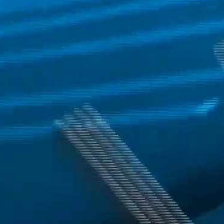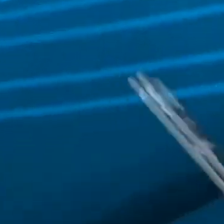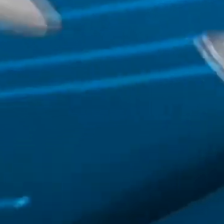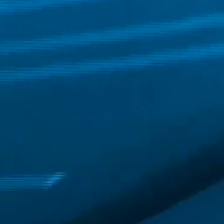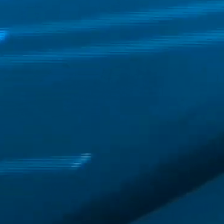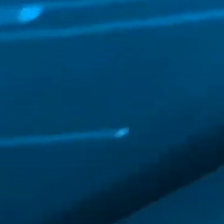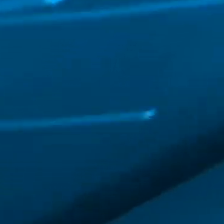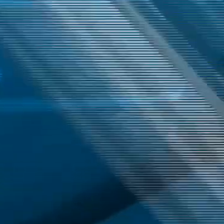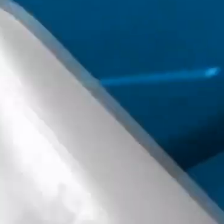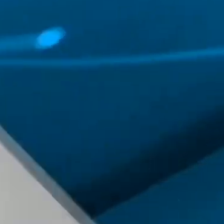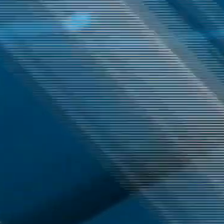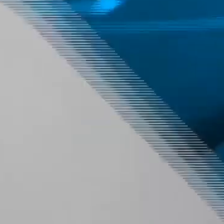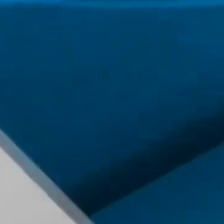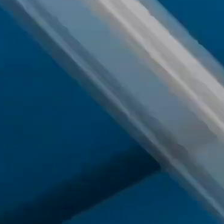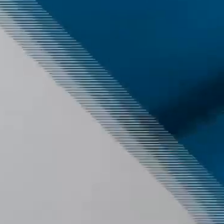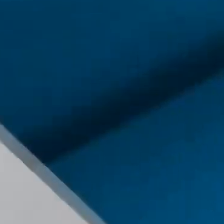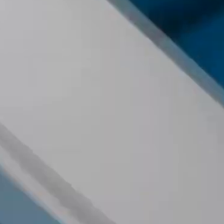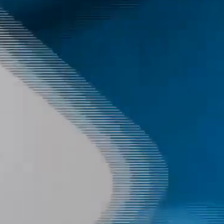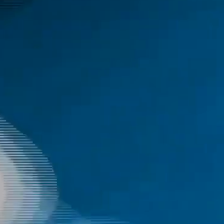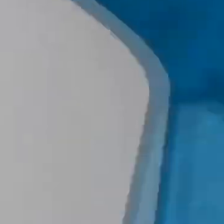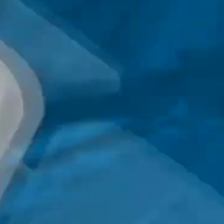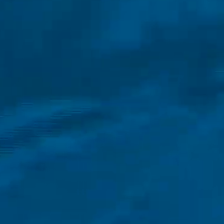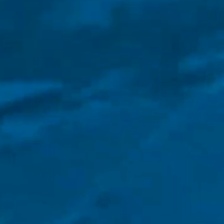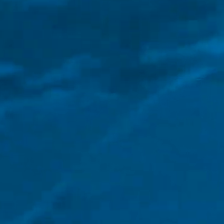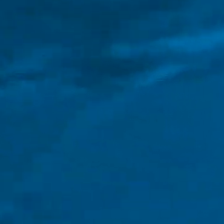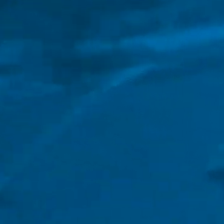aqui. Obrigado pela sua companhia e até amanhã.